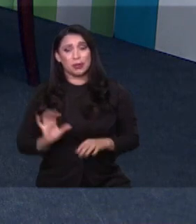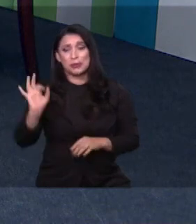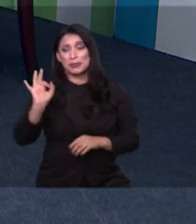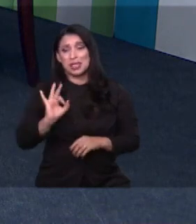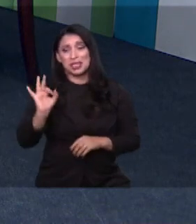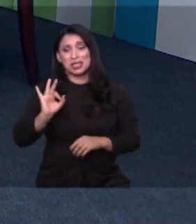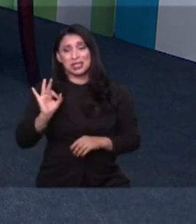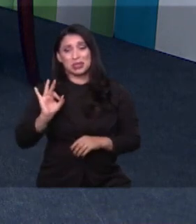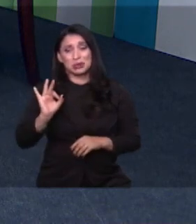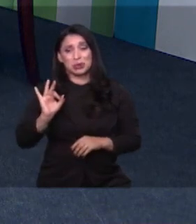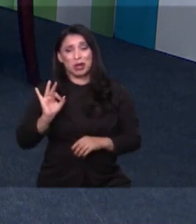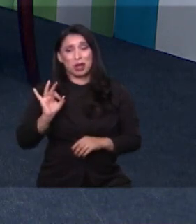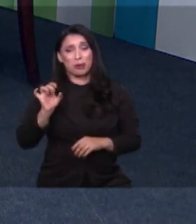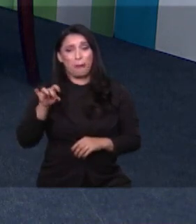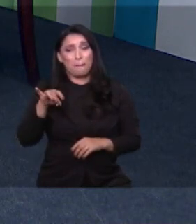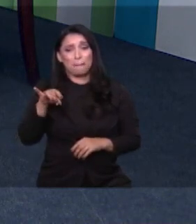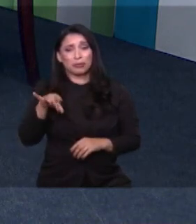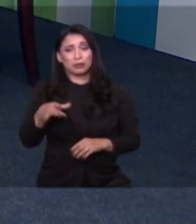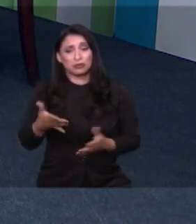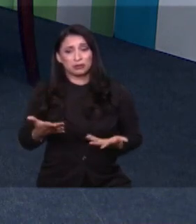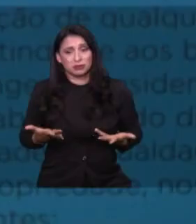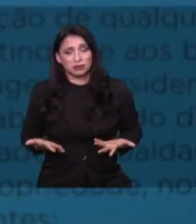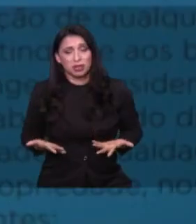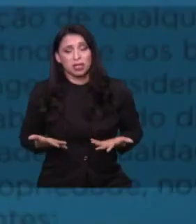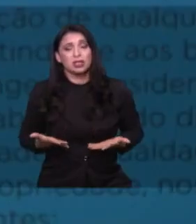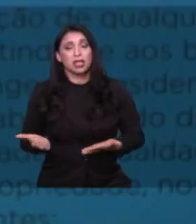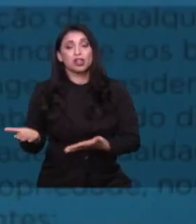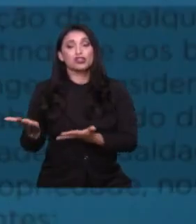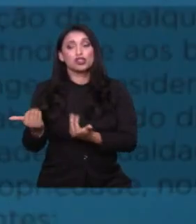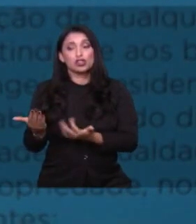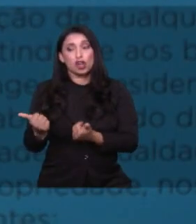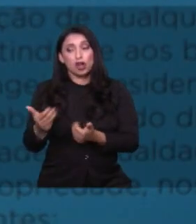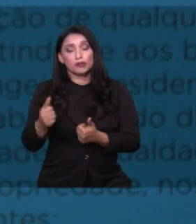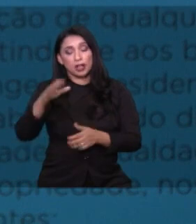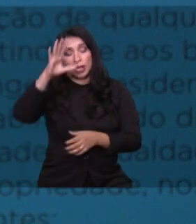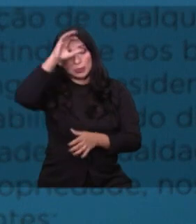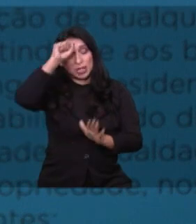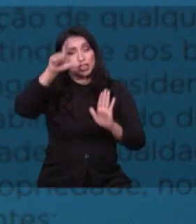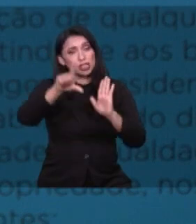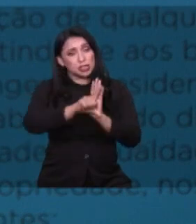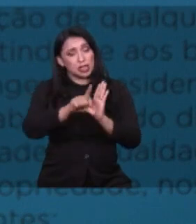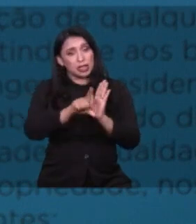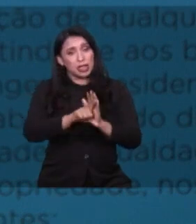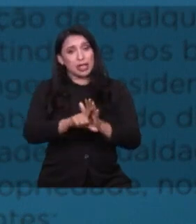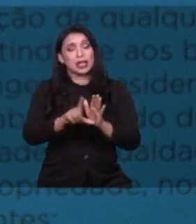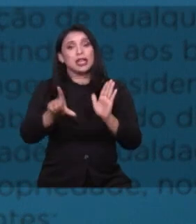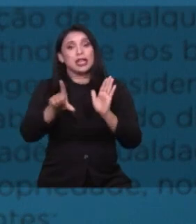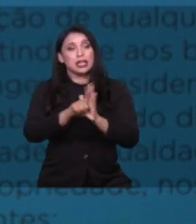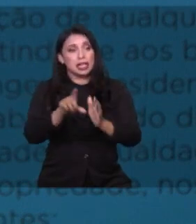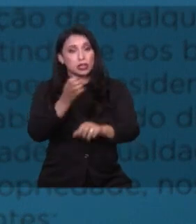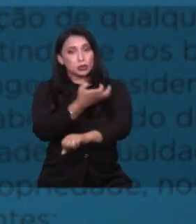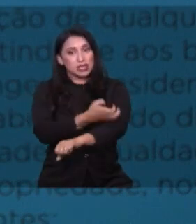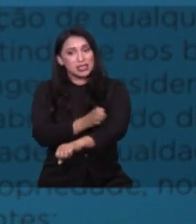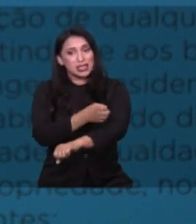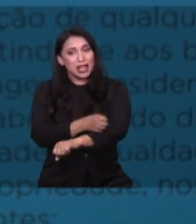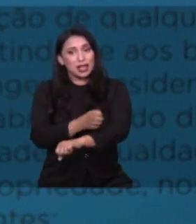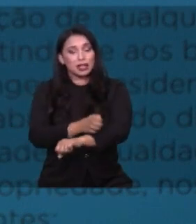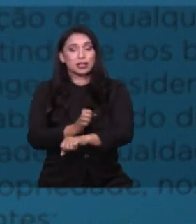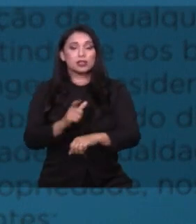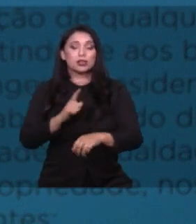baixo. E a gente tem a lei do jovem aprendiz, tem a lei do estágio, que poderia ser aproveitada